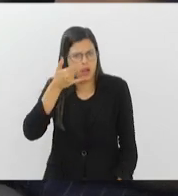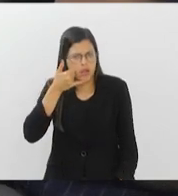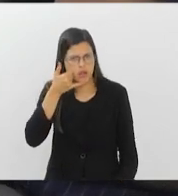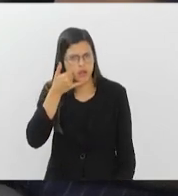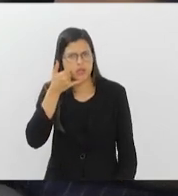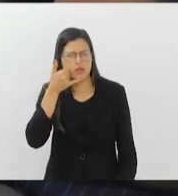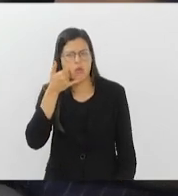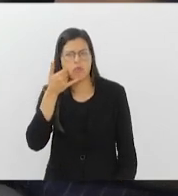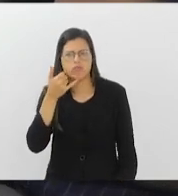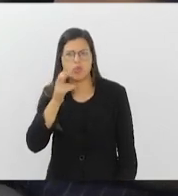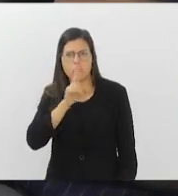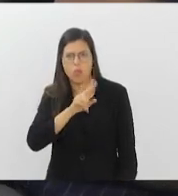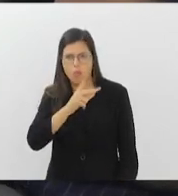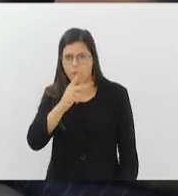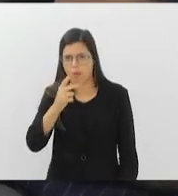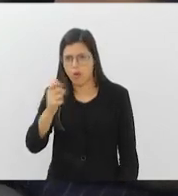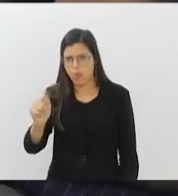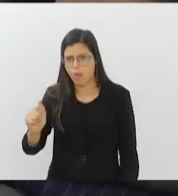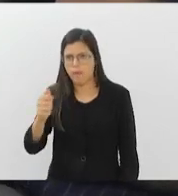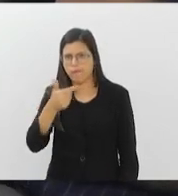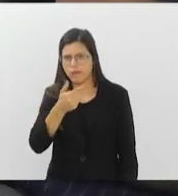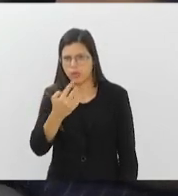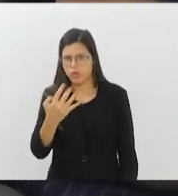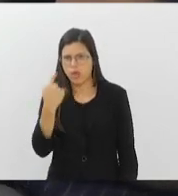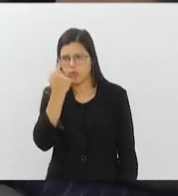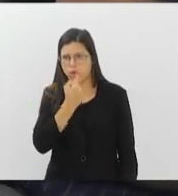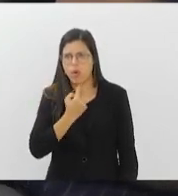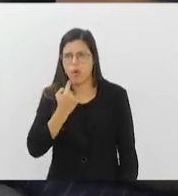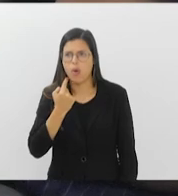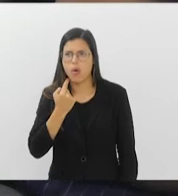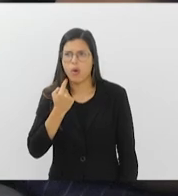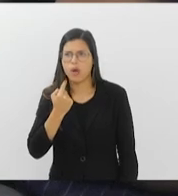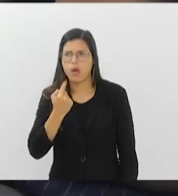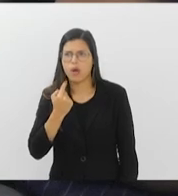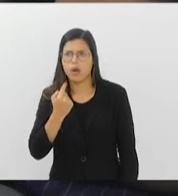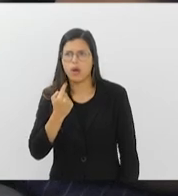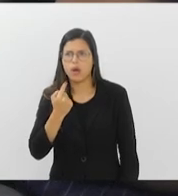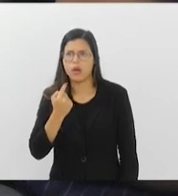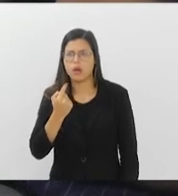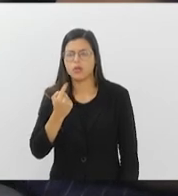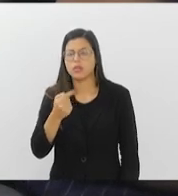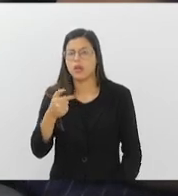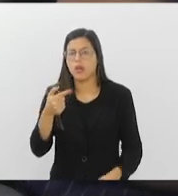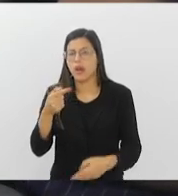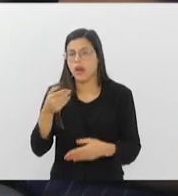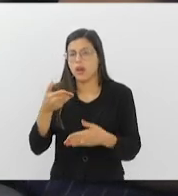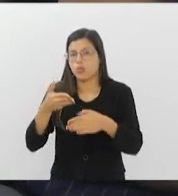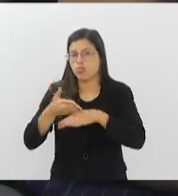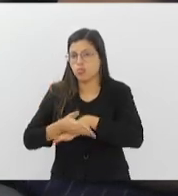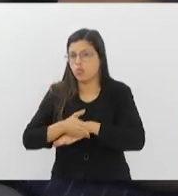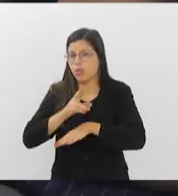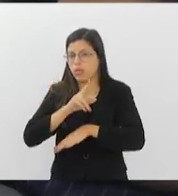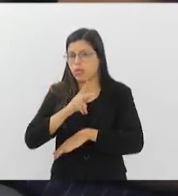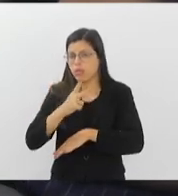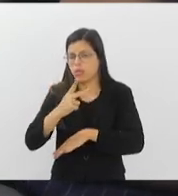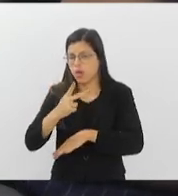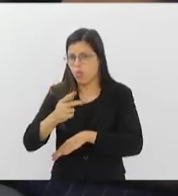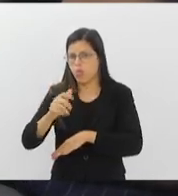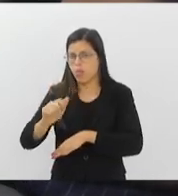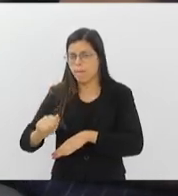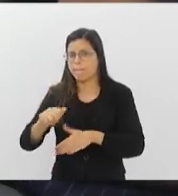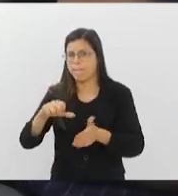24 horas, todo mundo no desespero danado, presidente, que deu entrada na UPA um elemento que tinha